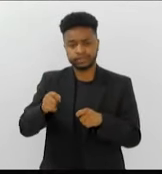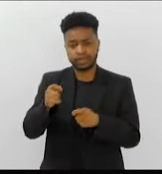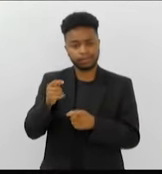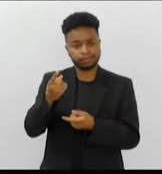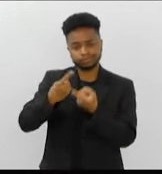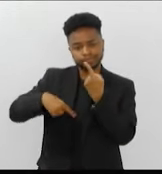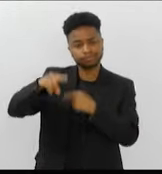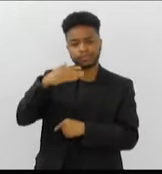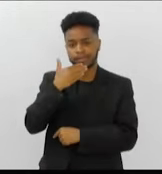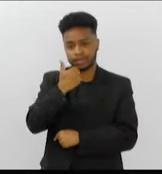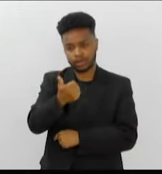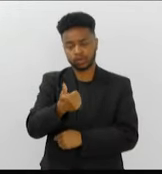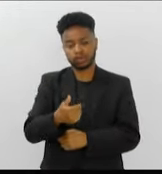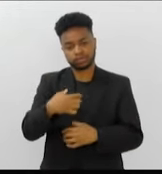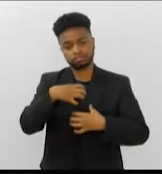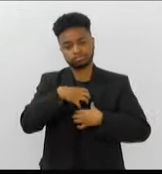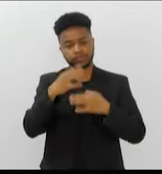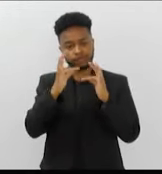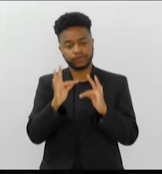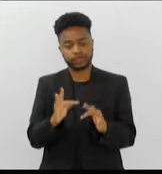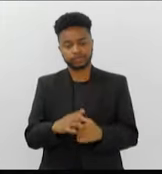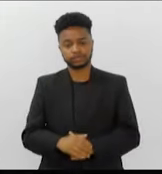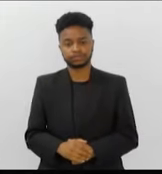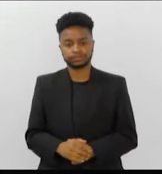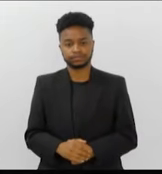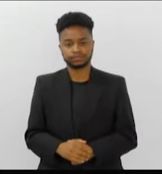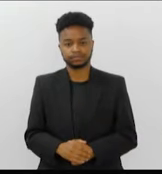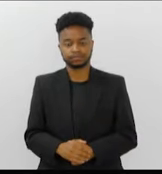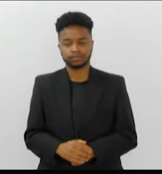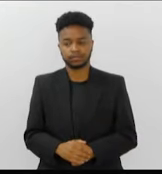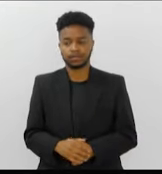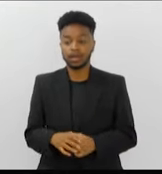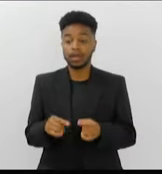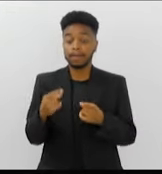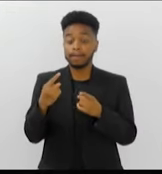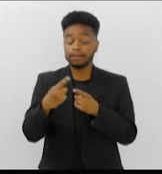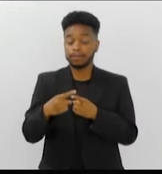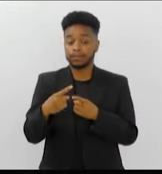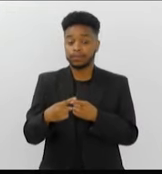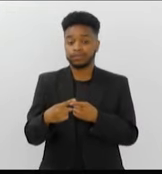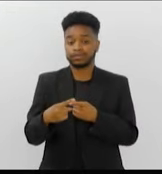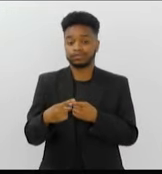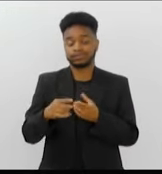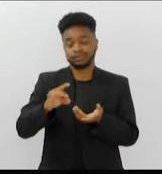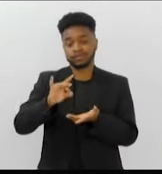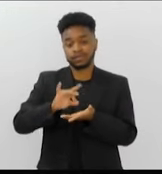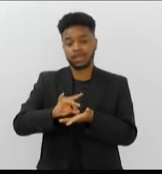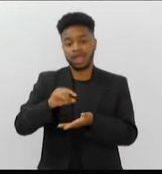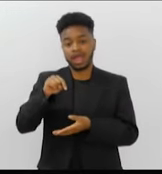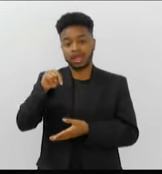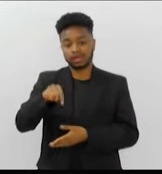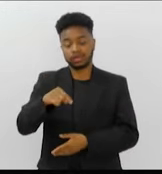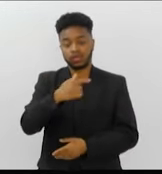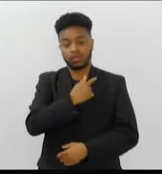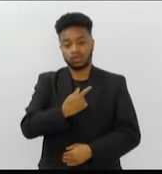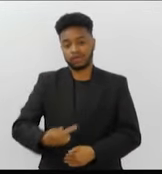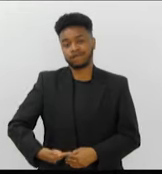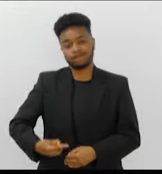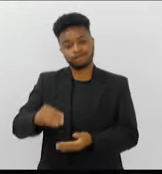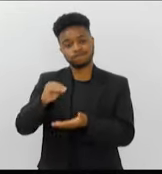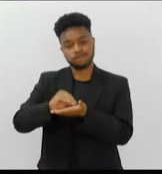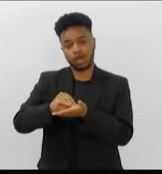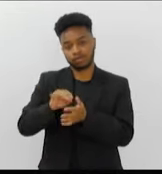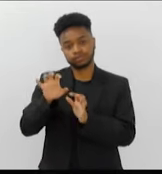feliz ainda, viu, deputado Jair Bittencourt? Porque falta ao governo do estado